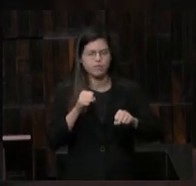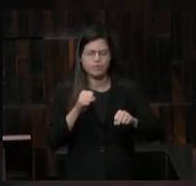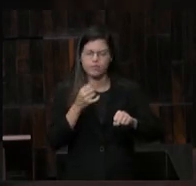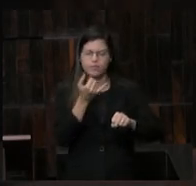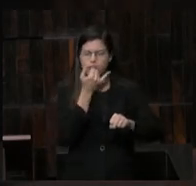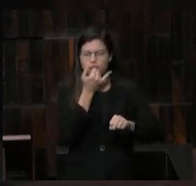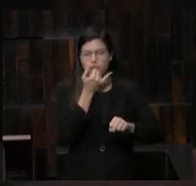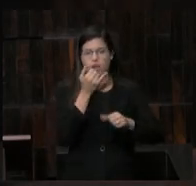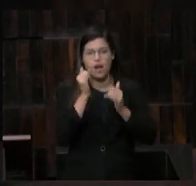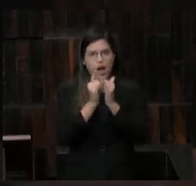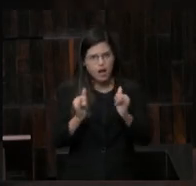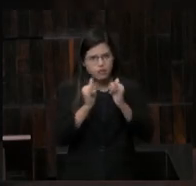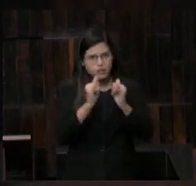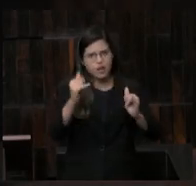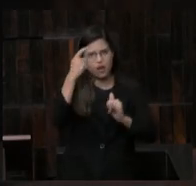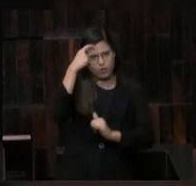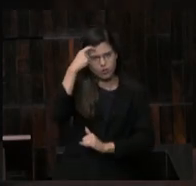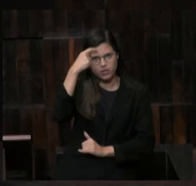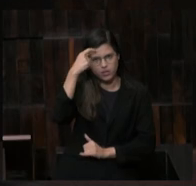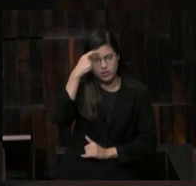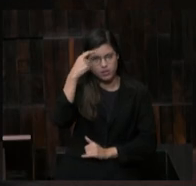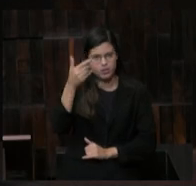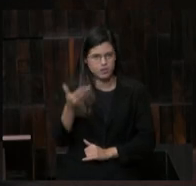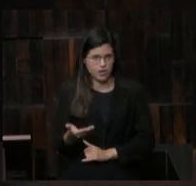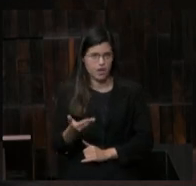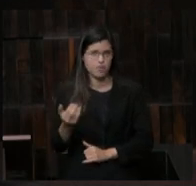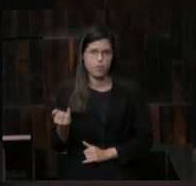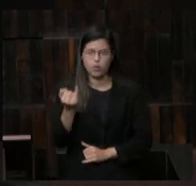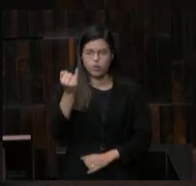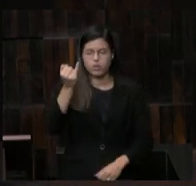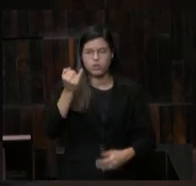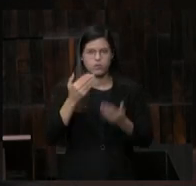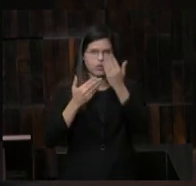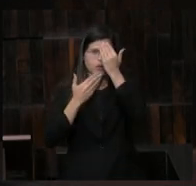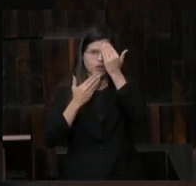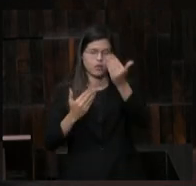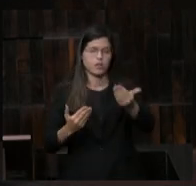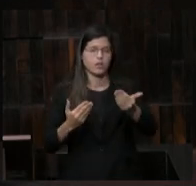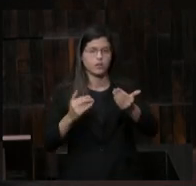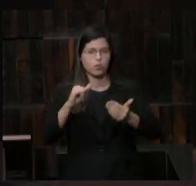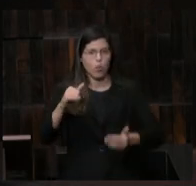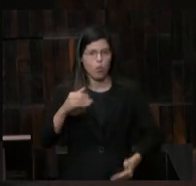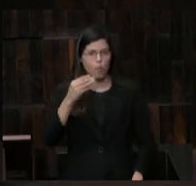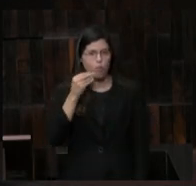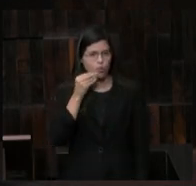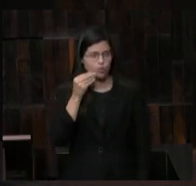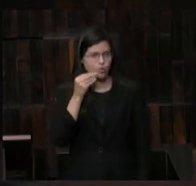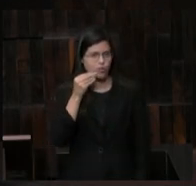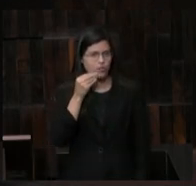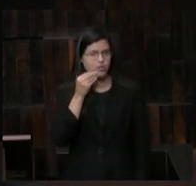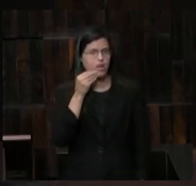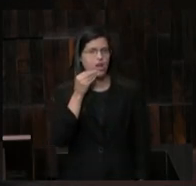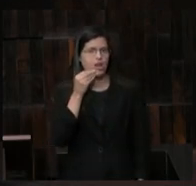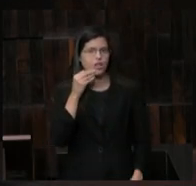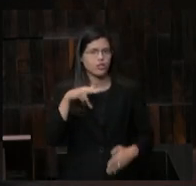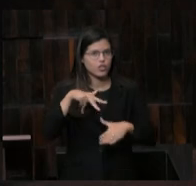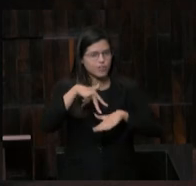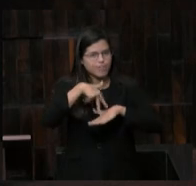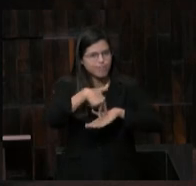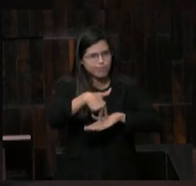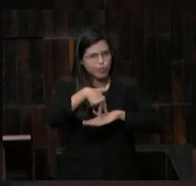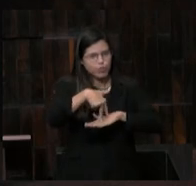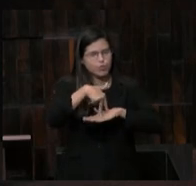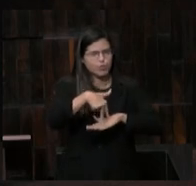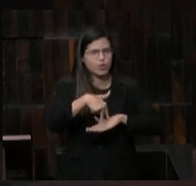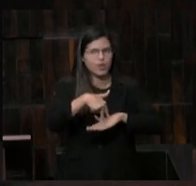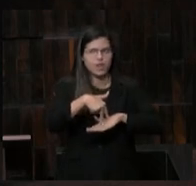Para informar, é importante isso. Então, agradeço hoje essa oportunidade de você ser voz, ser rosto, sim, sem